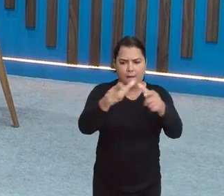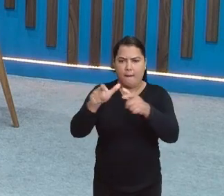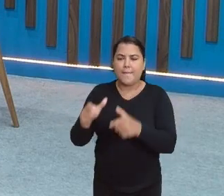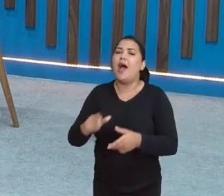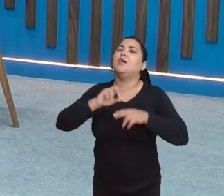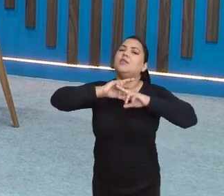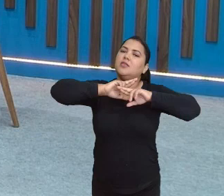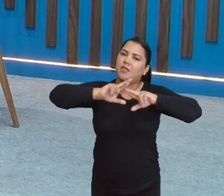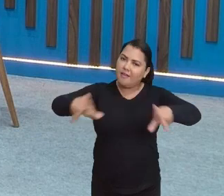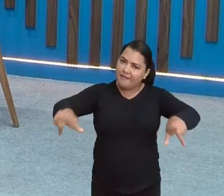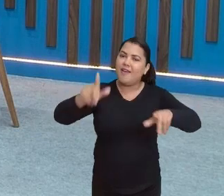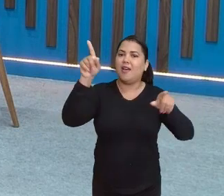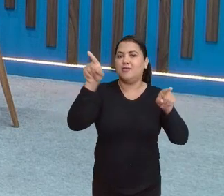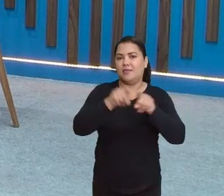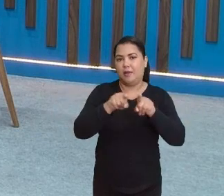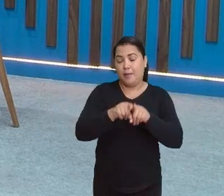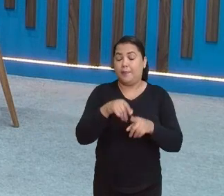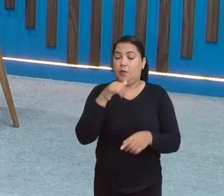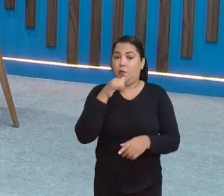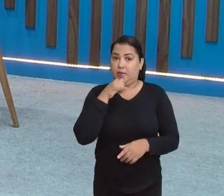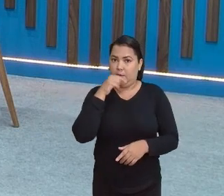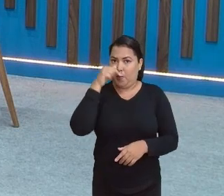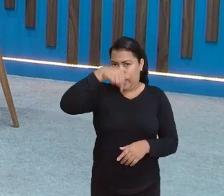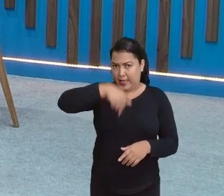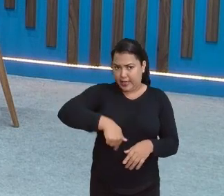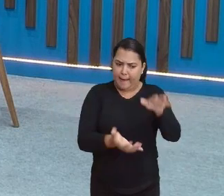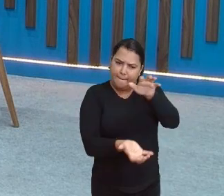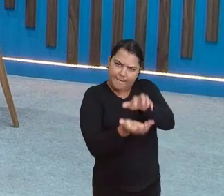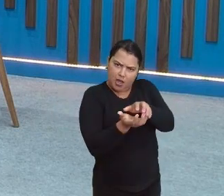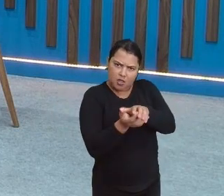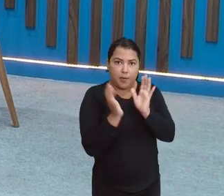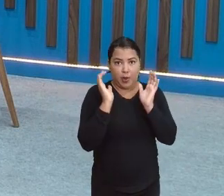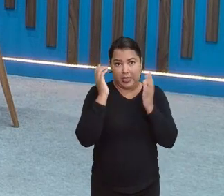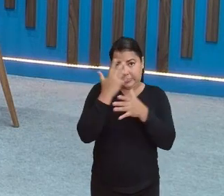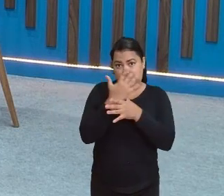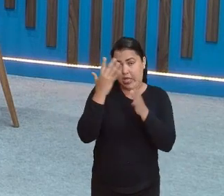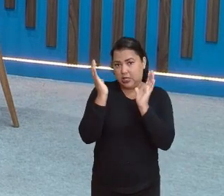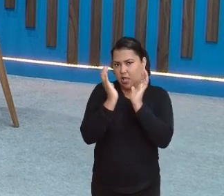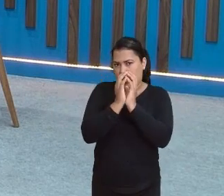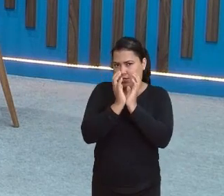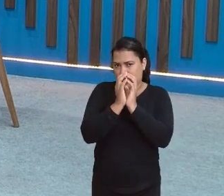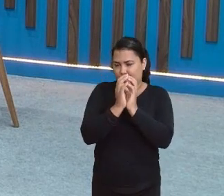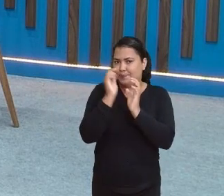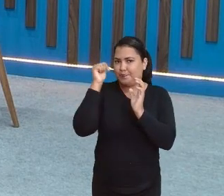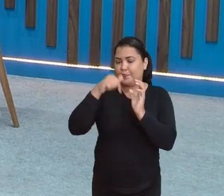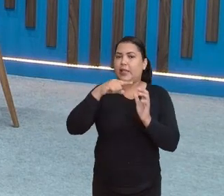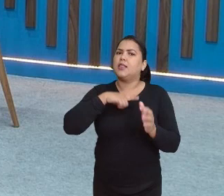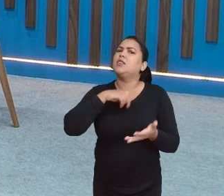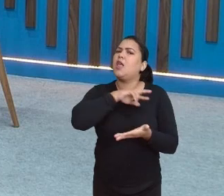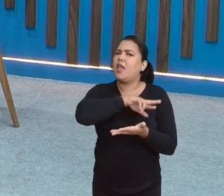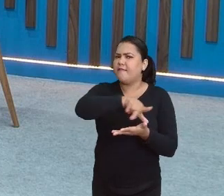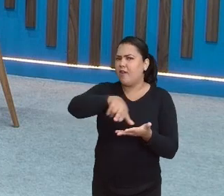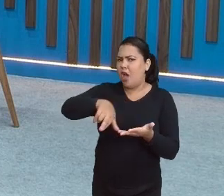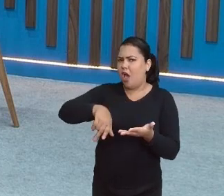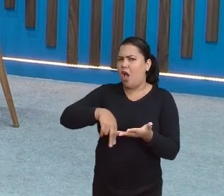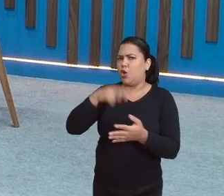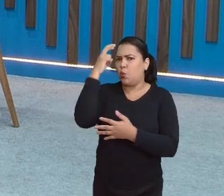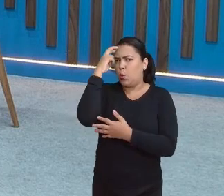exemplo, aqui, Recife e Pernambuco, a gente tem nós temos a nossa diversidade